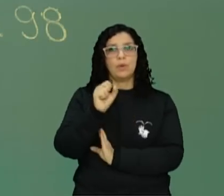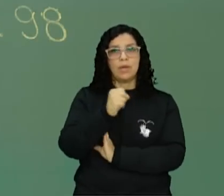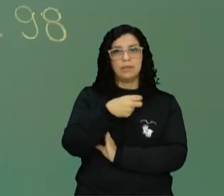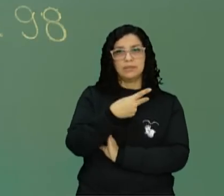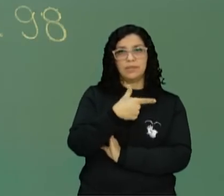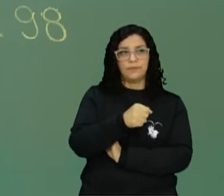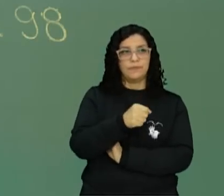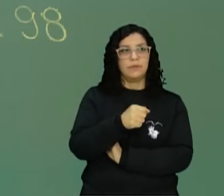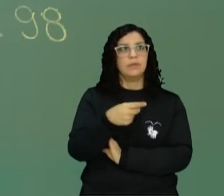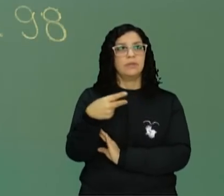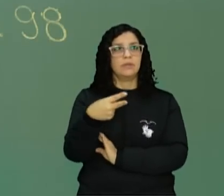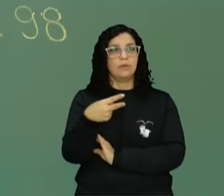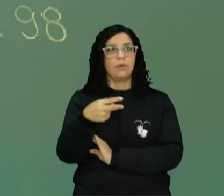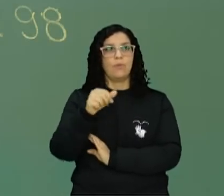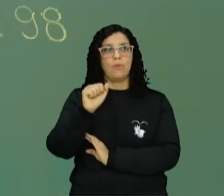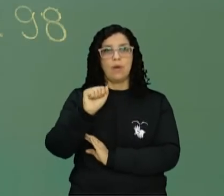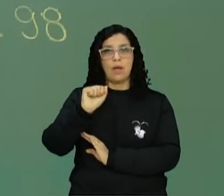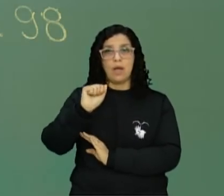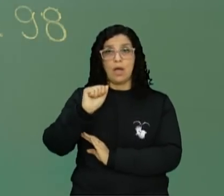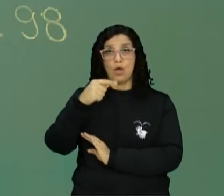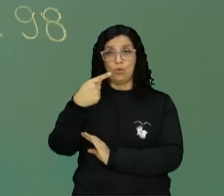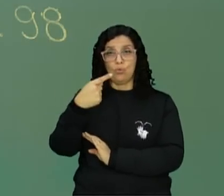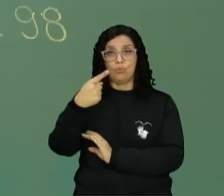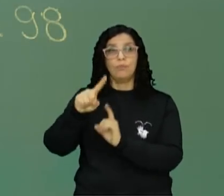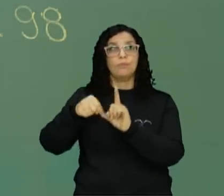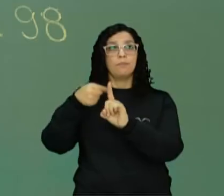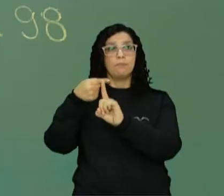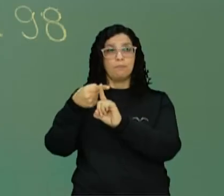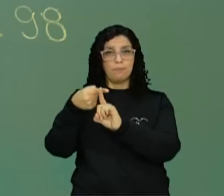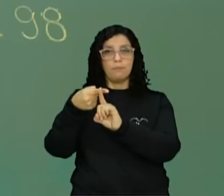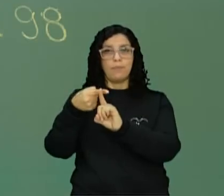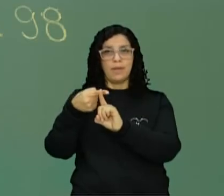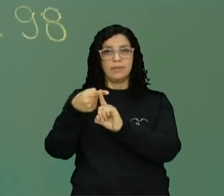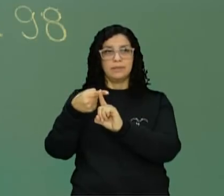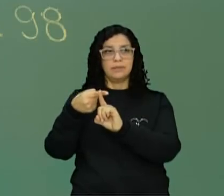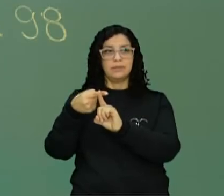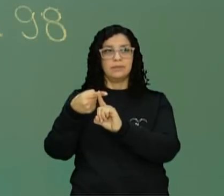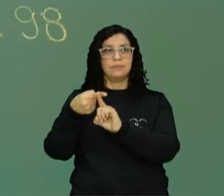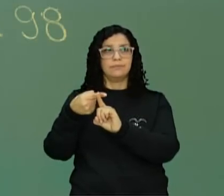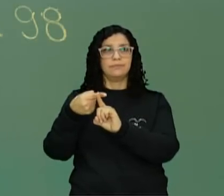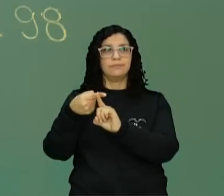dos 20 primeiros termos vai ser o primeiro, que é 3,